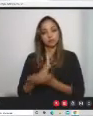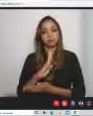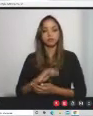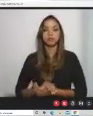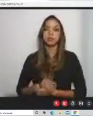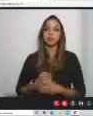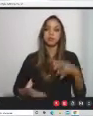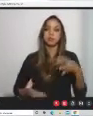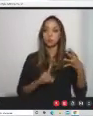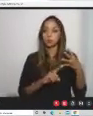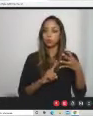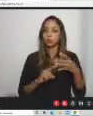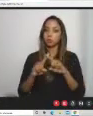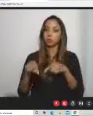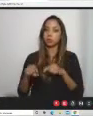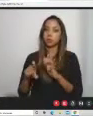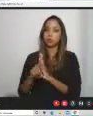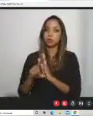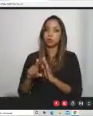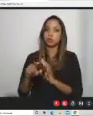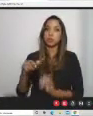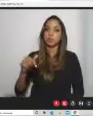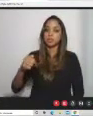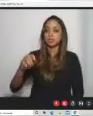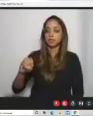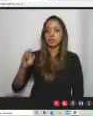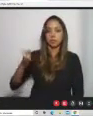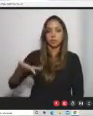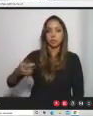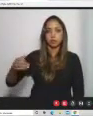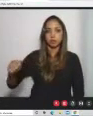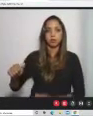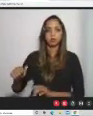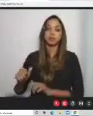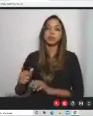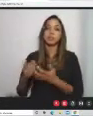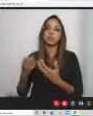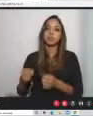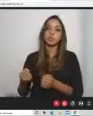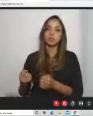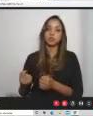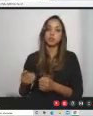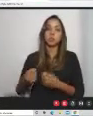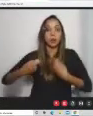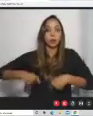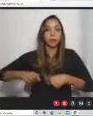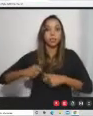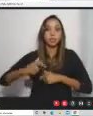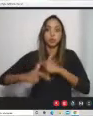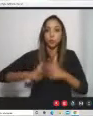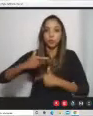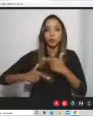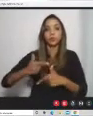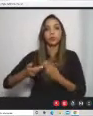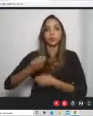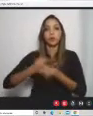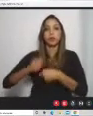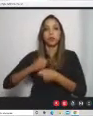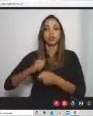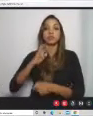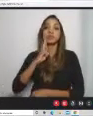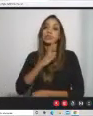Quarto item da pauta é o projeto 070-2021. Reconhece como serviços essenciais, no âmbito do município de Parnamirim, as atividades econômicas exercidas por restaurantes, bares